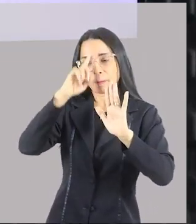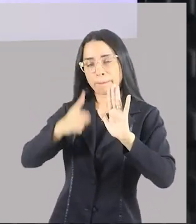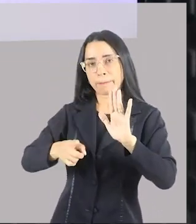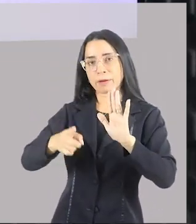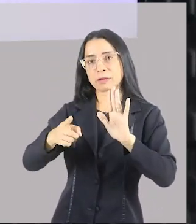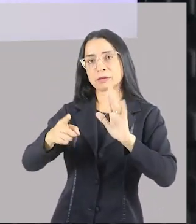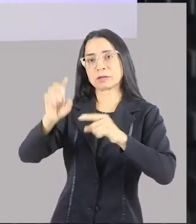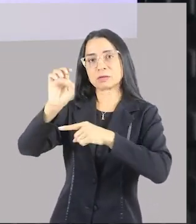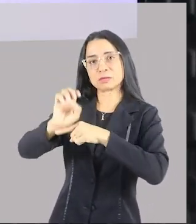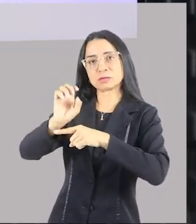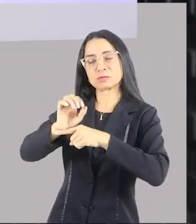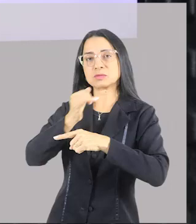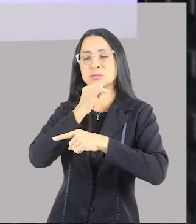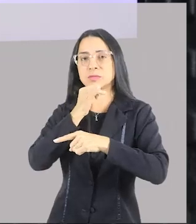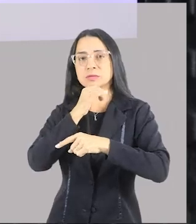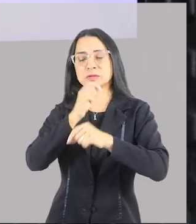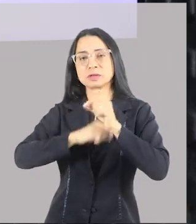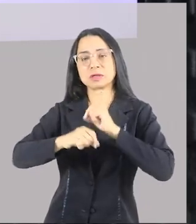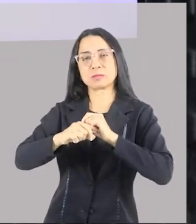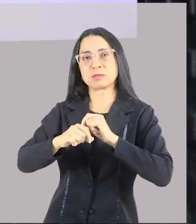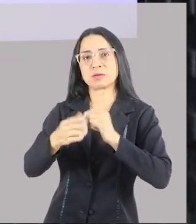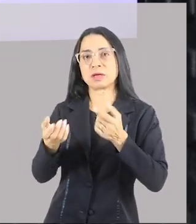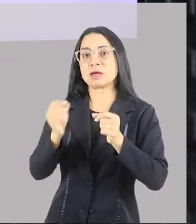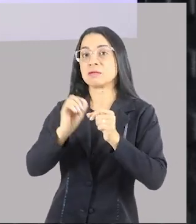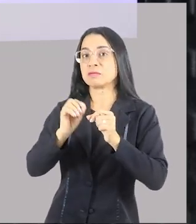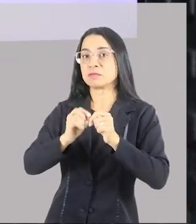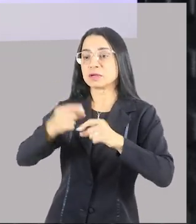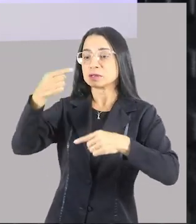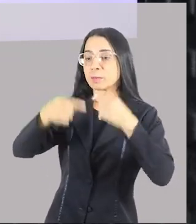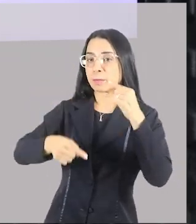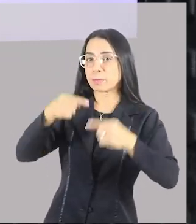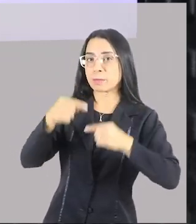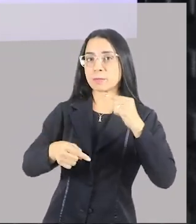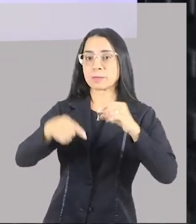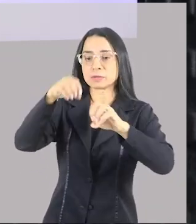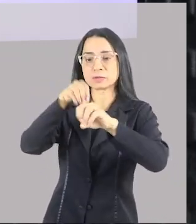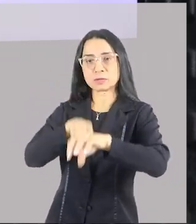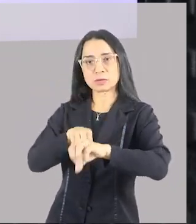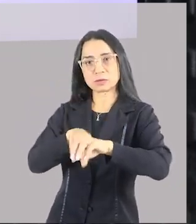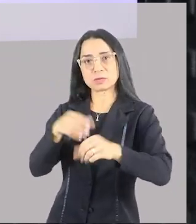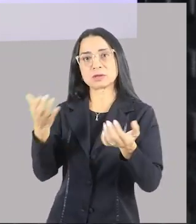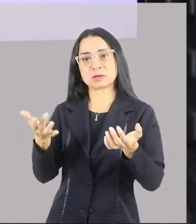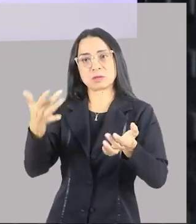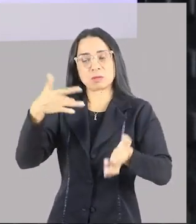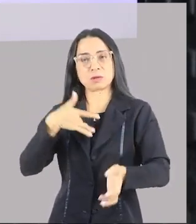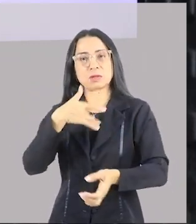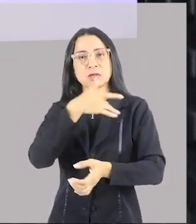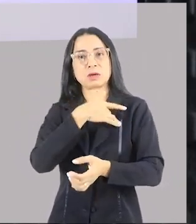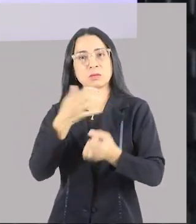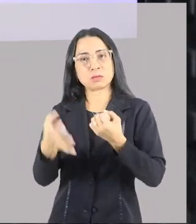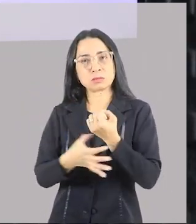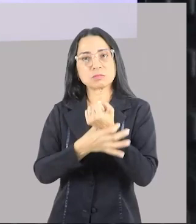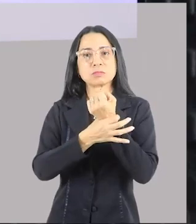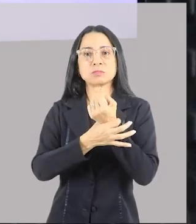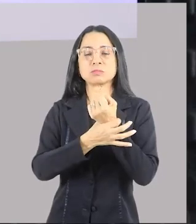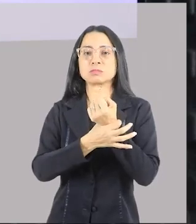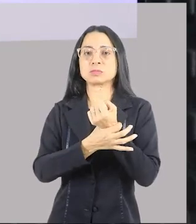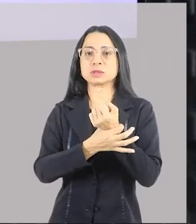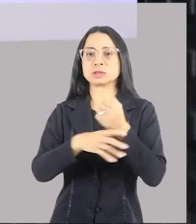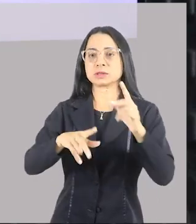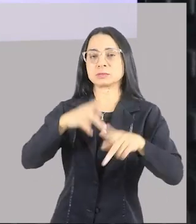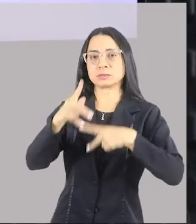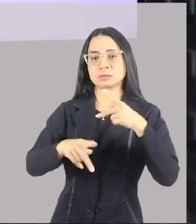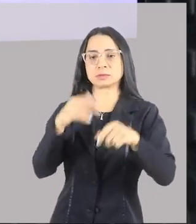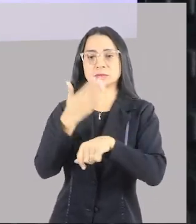Estado execute políticas de educação. A lei determina que o Estado execute políticas de saúde, de segurança pública. Isso,